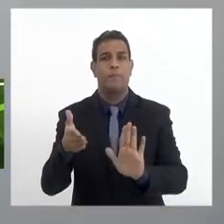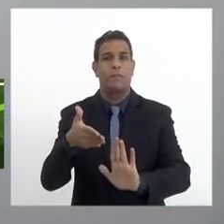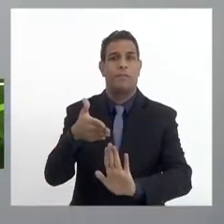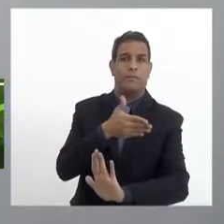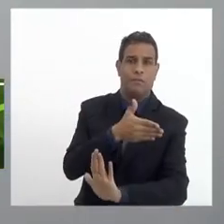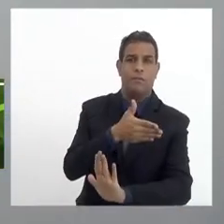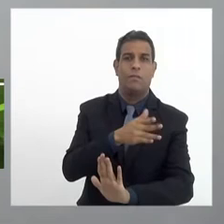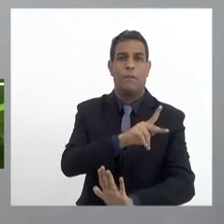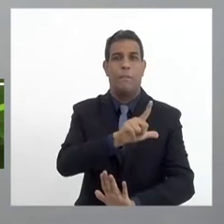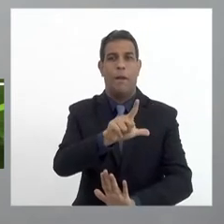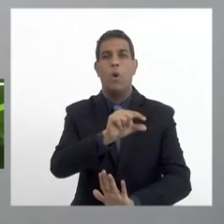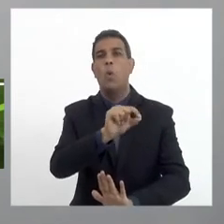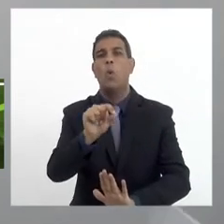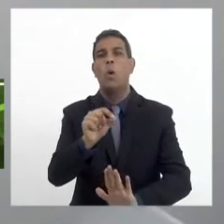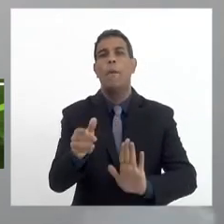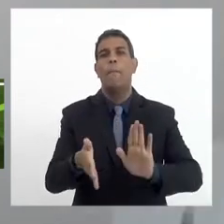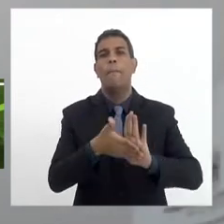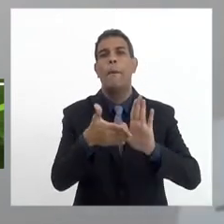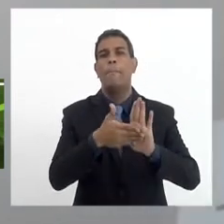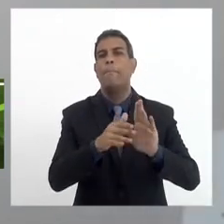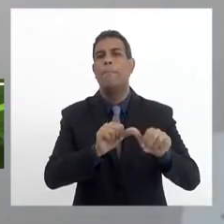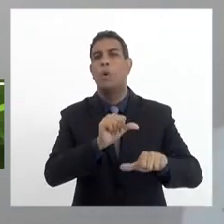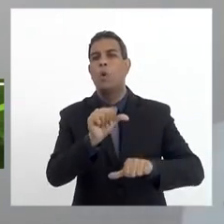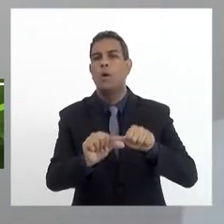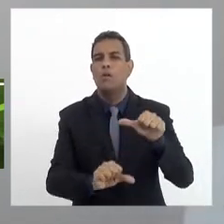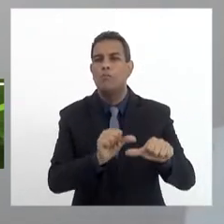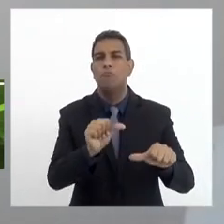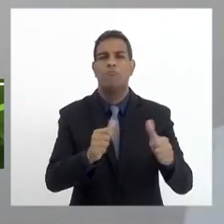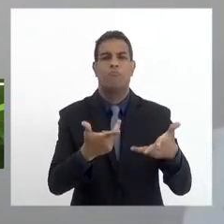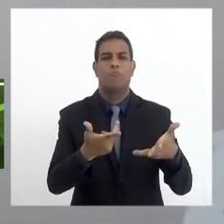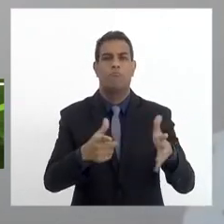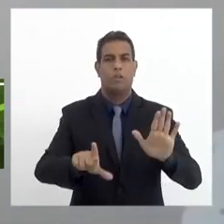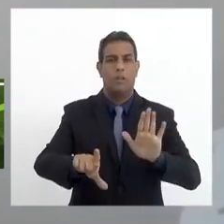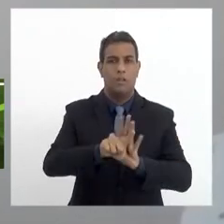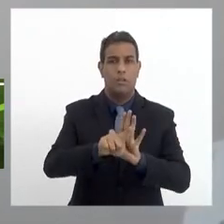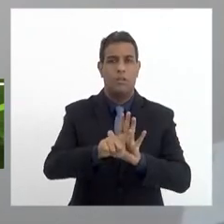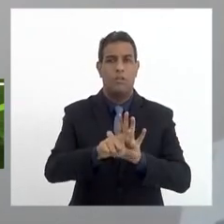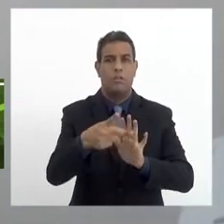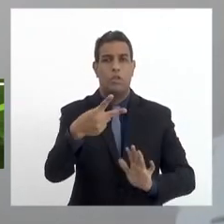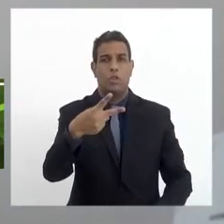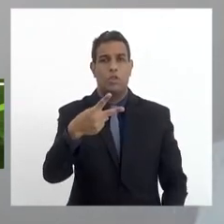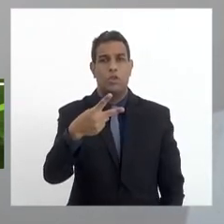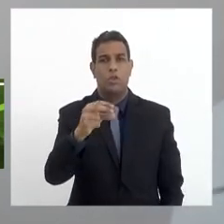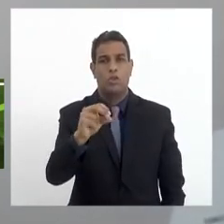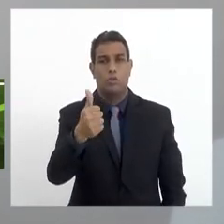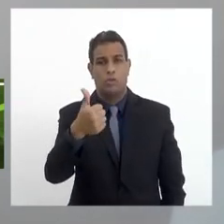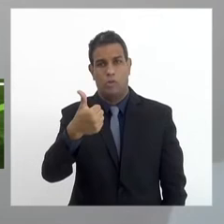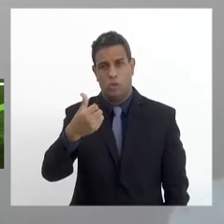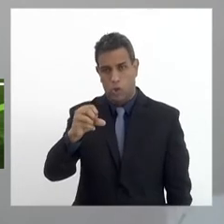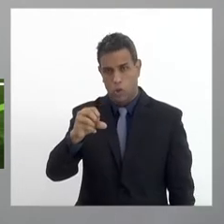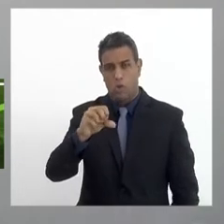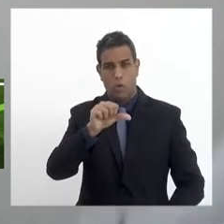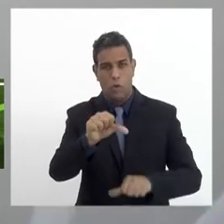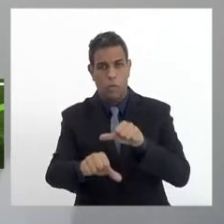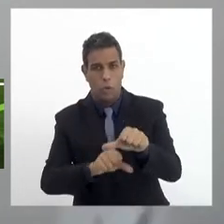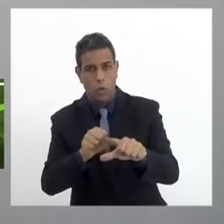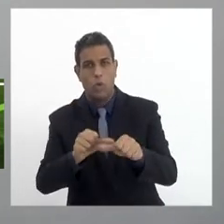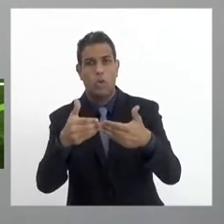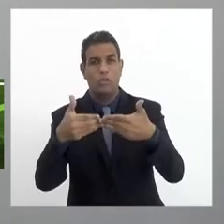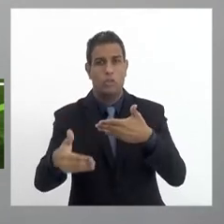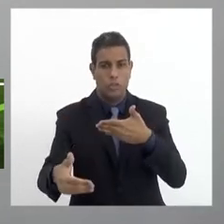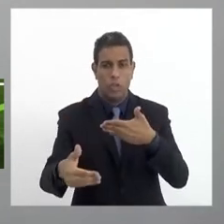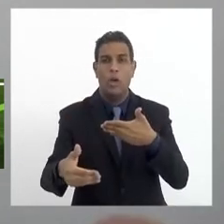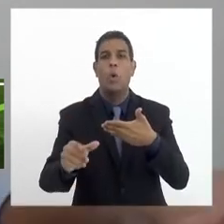meu, ele propõe, inclusive, a revogação da lei de 2001, da 3.601, que foi modificada em 2018,